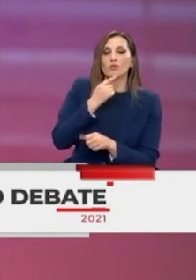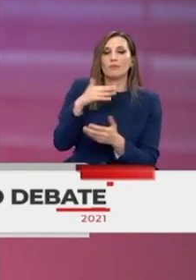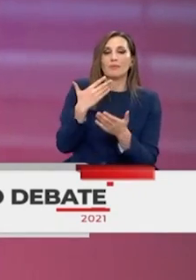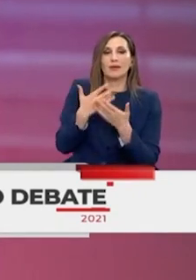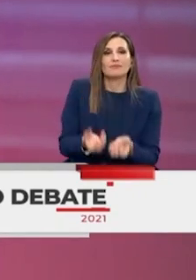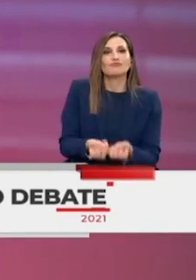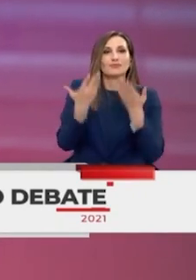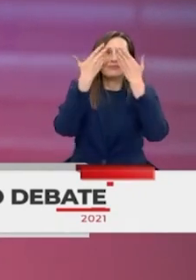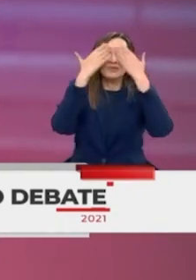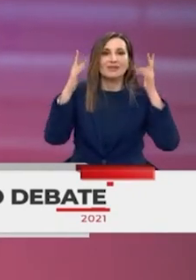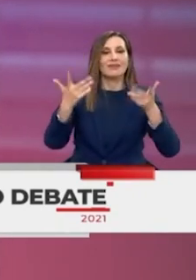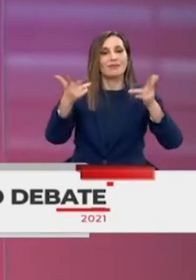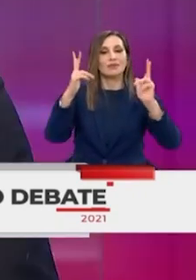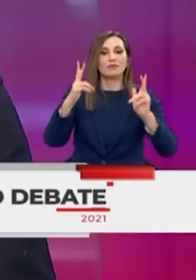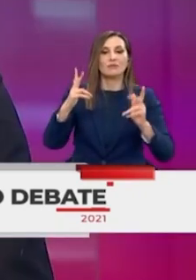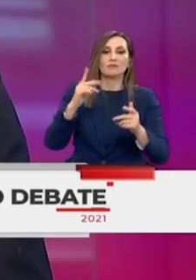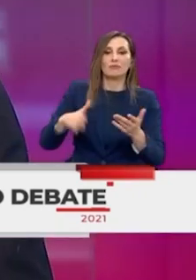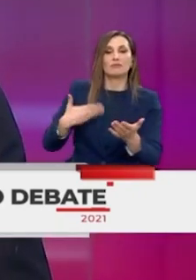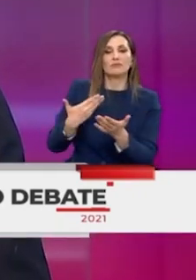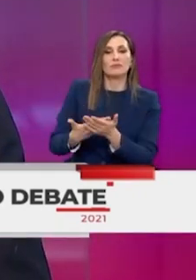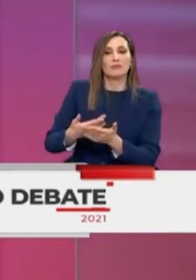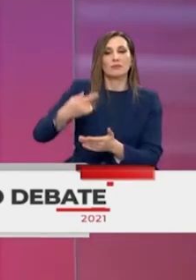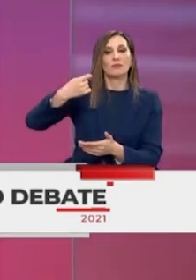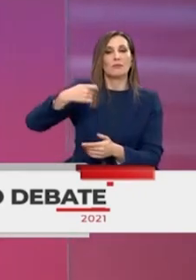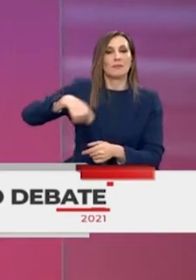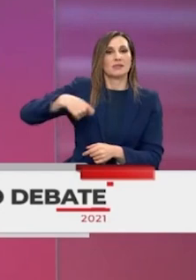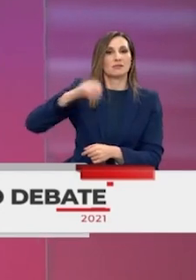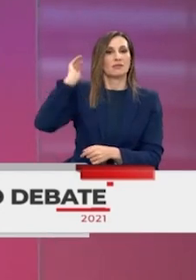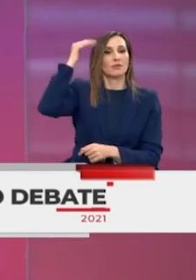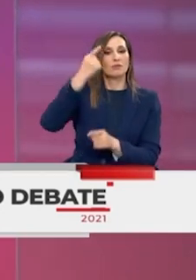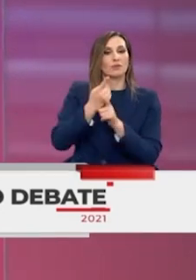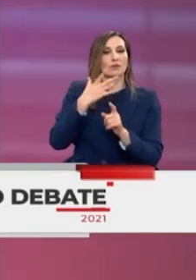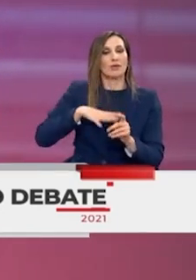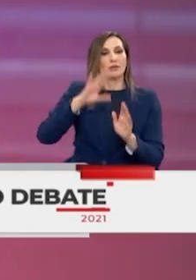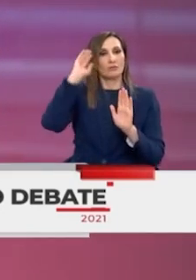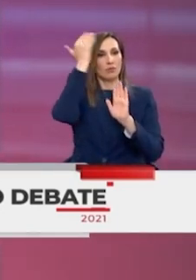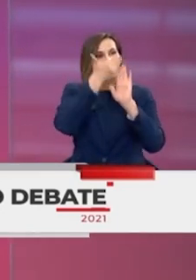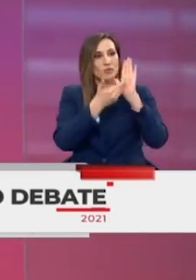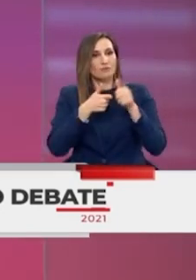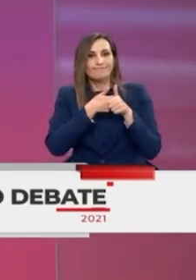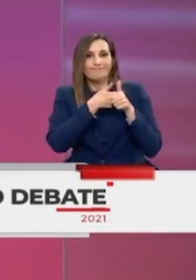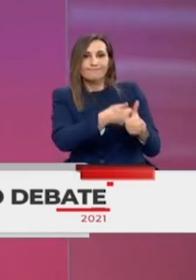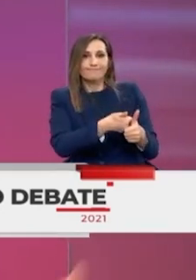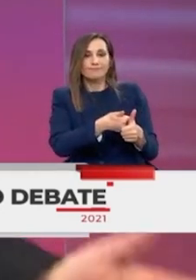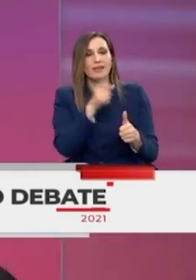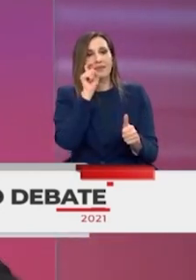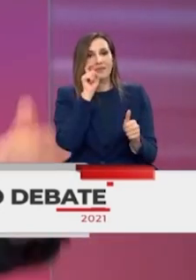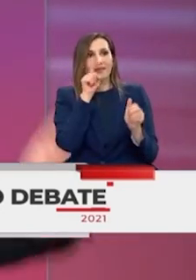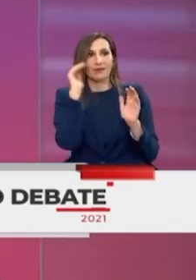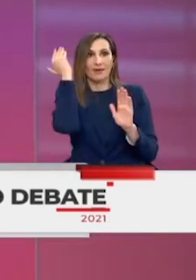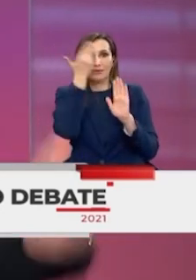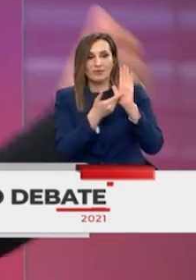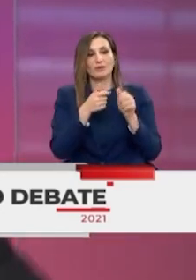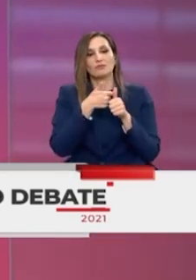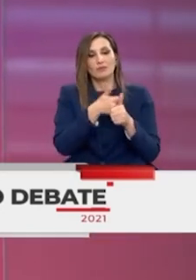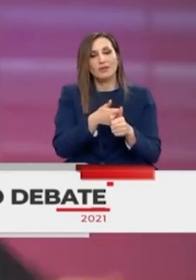democracia, liberdade. E candidato-me à presidência da República porque quero defender a Constituição da República, quero defendê-la,